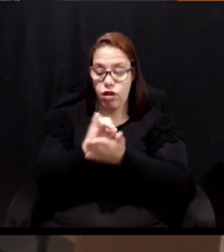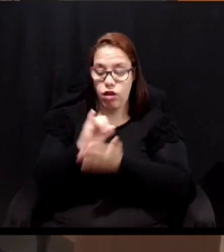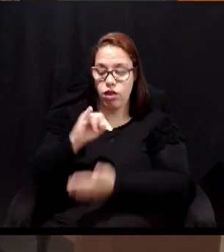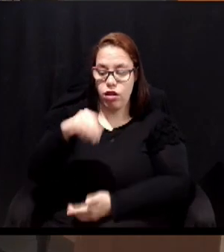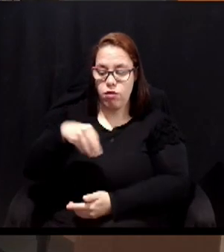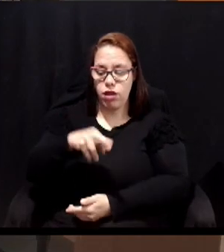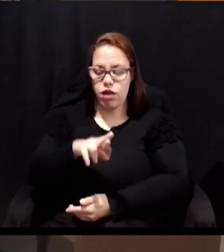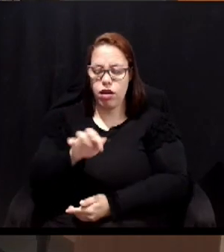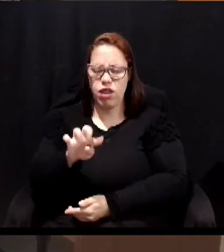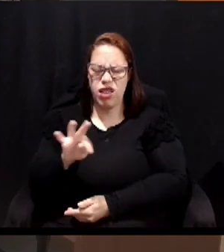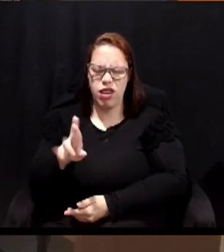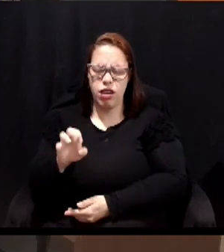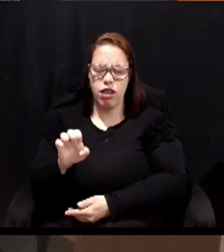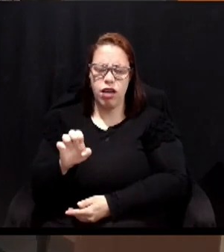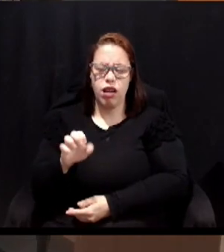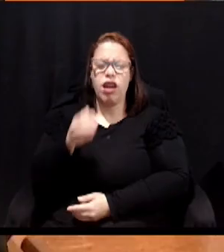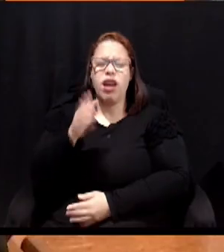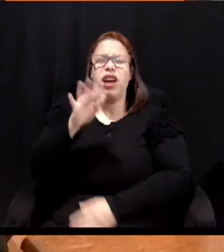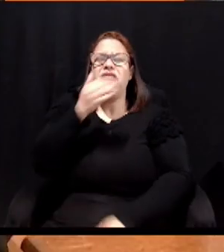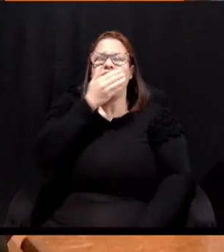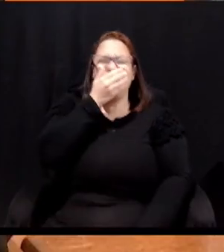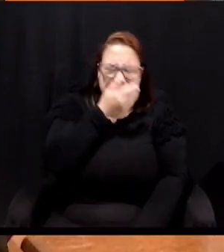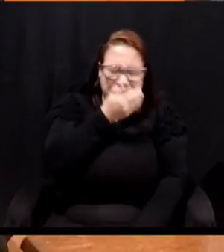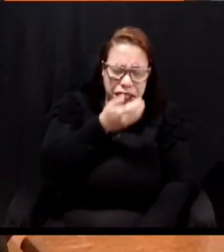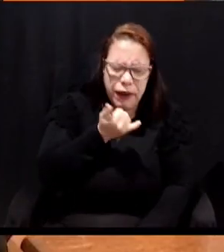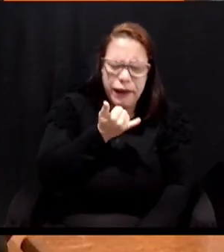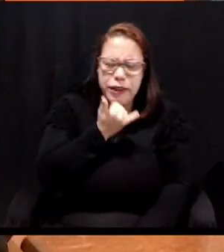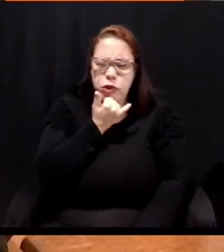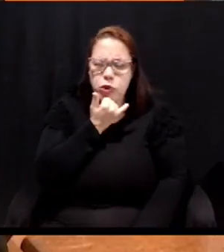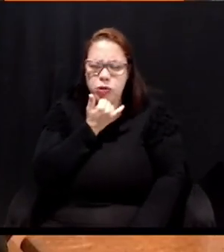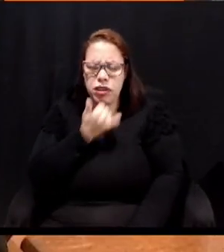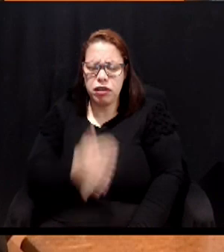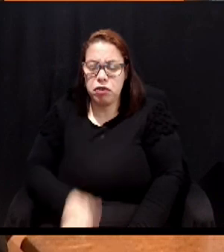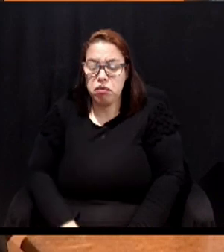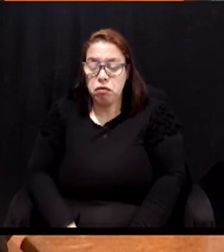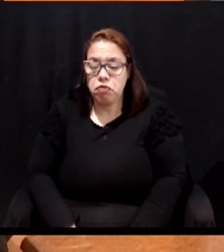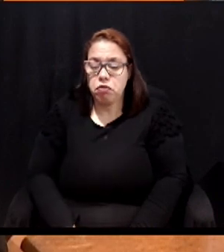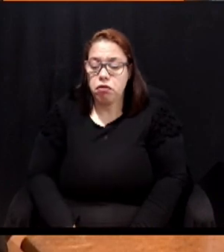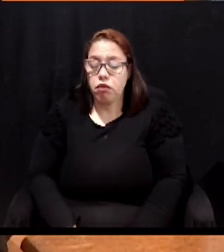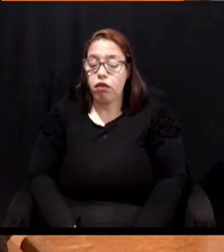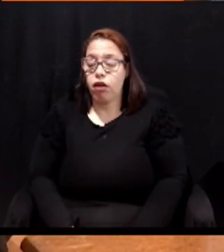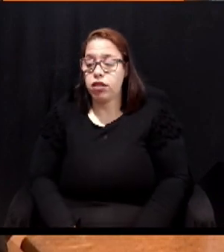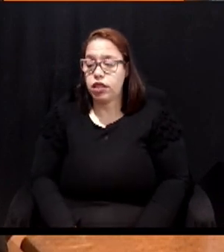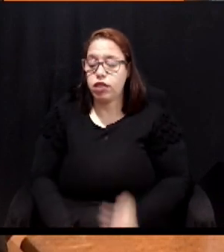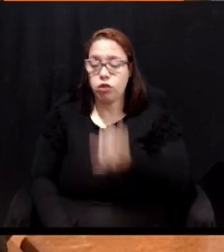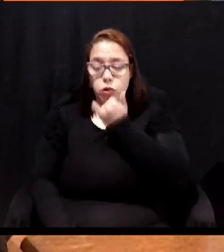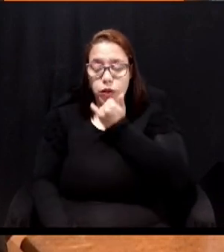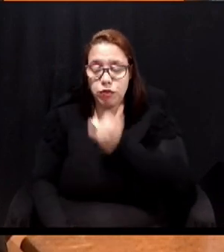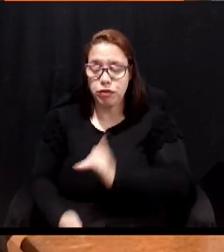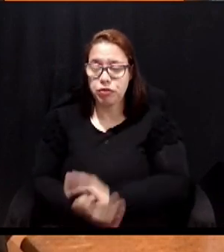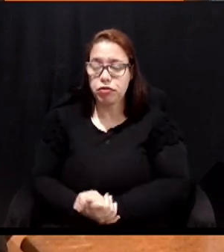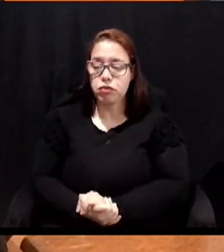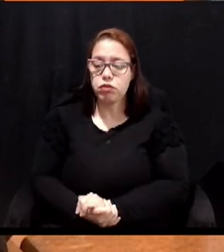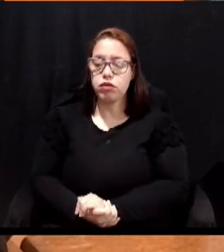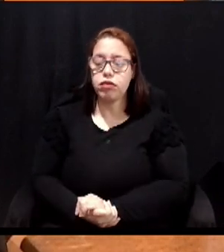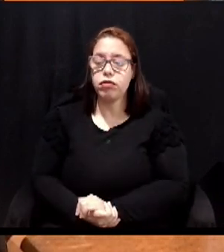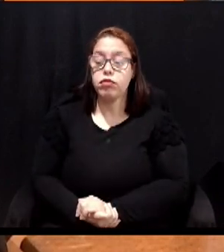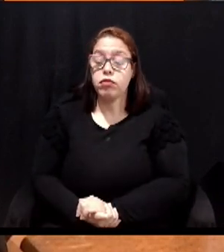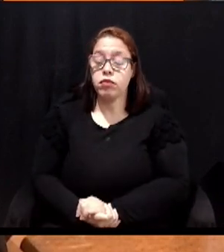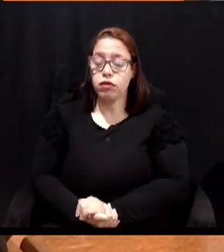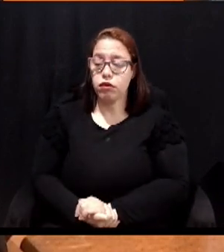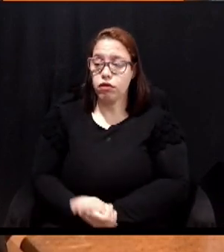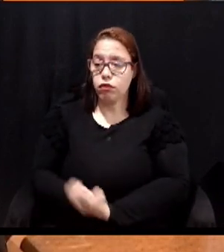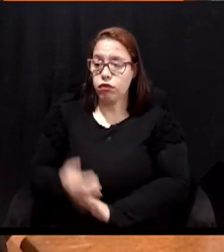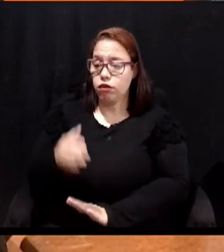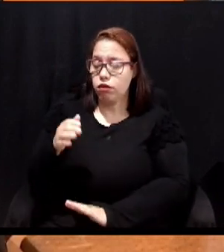que o lado social é uma pauta da Câmara de Comércio, né? Como entidade cidadã, é muito importante para